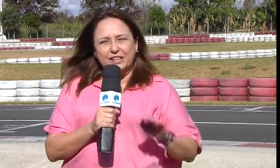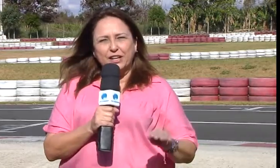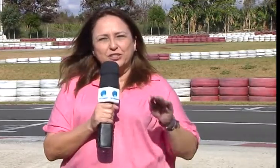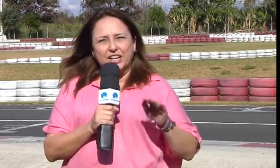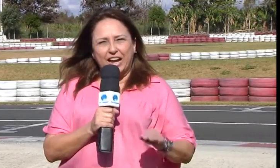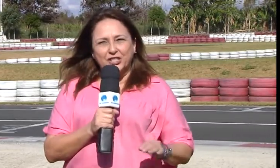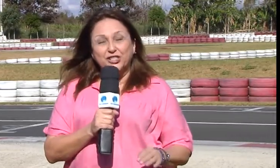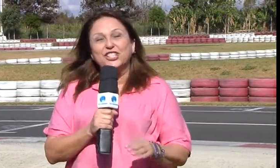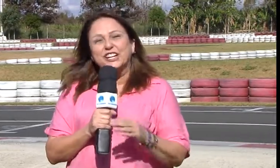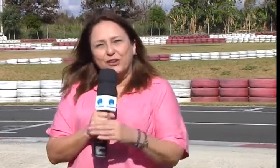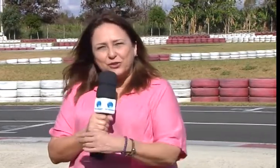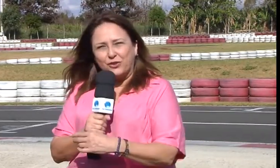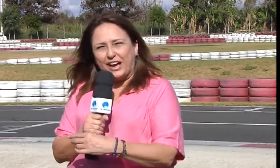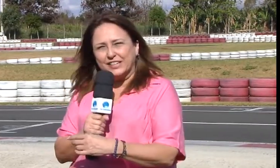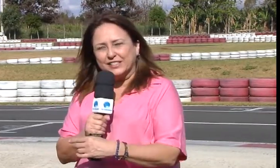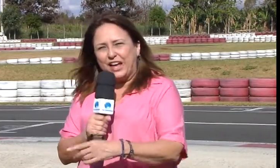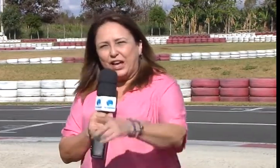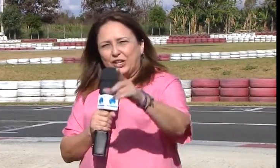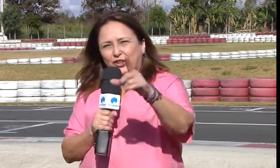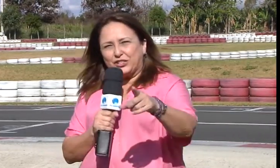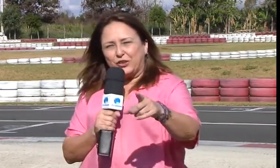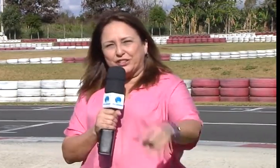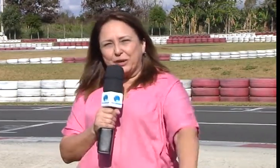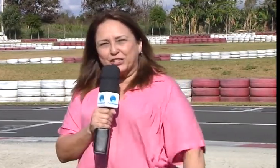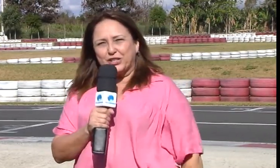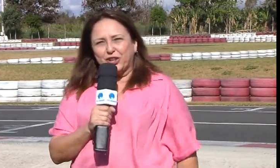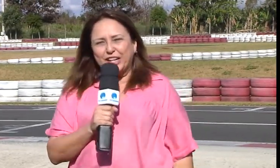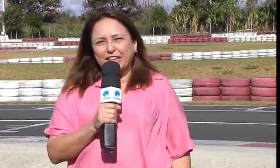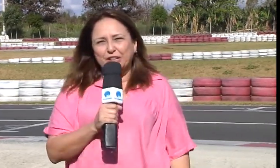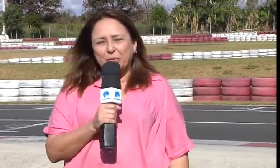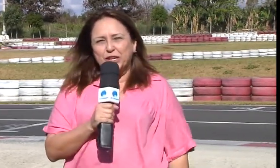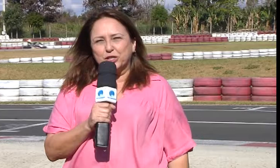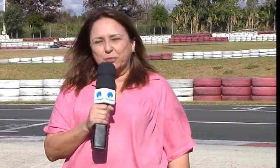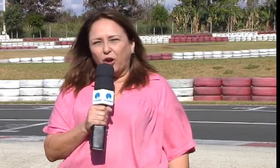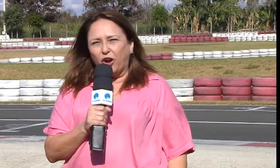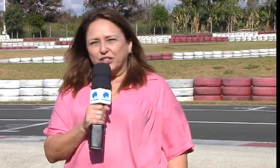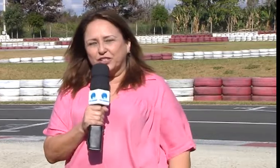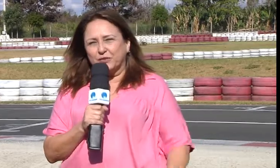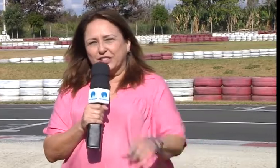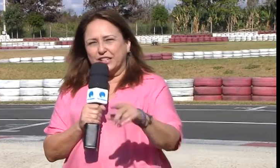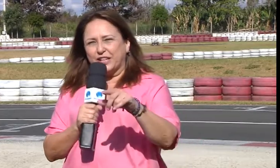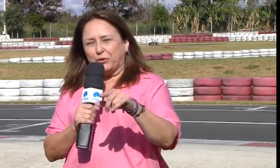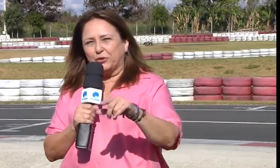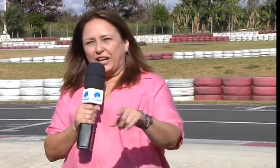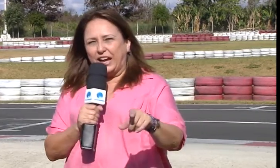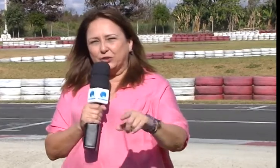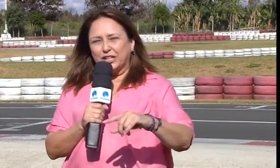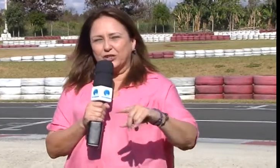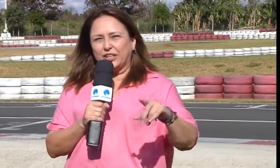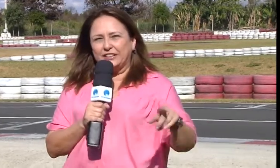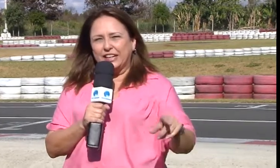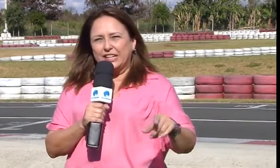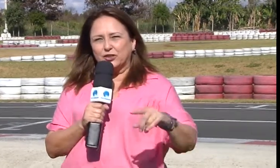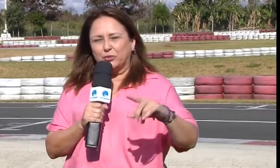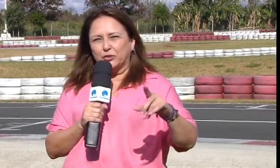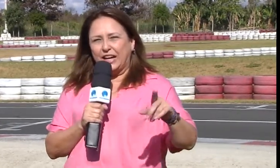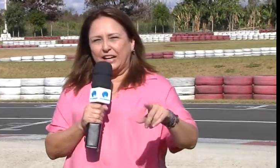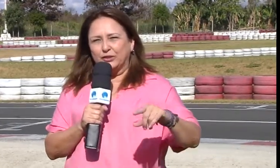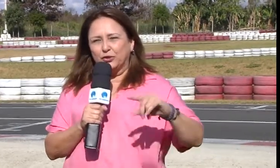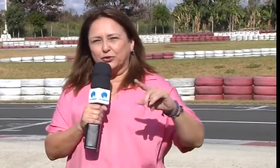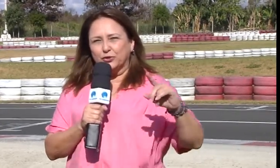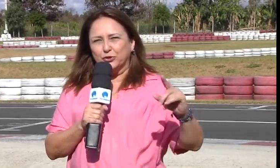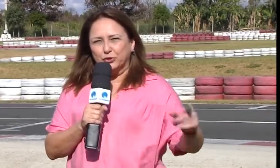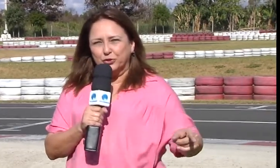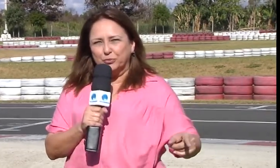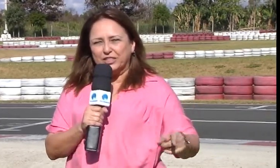campeão brasileiro de kart, Digão Soares. Nós já contamos a história dele no Mais Esporte. Se você quiser procurar toda a história dele, é só procurar